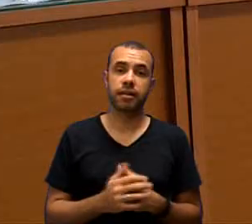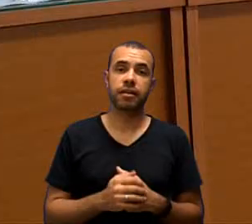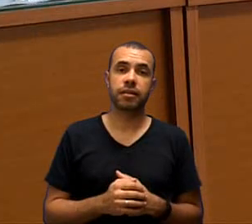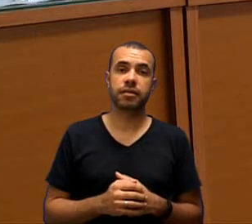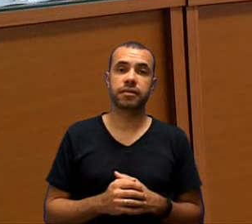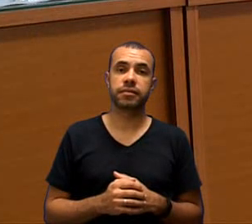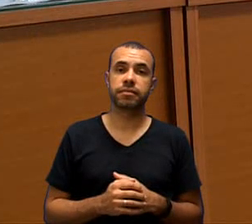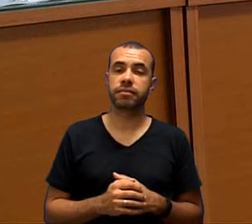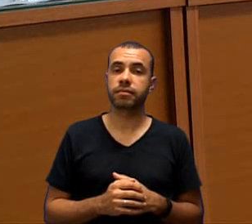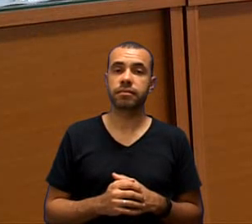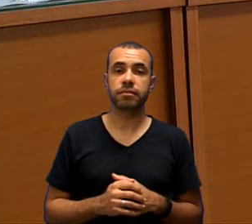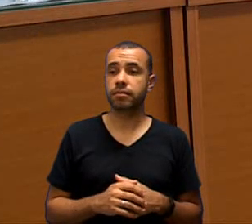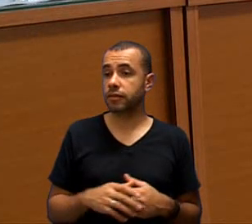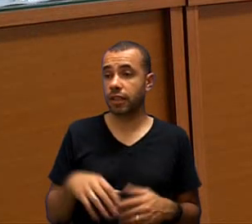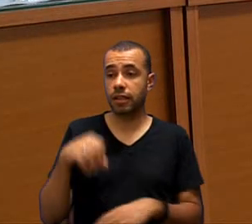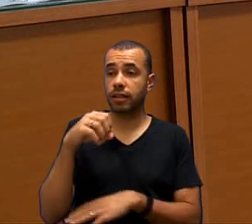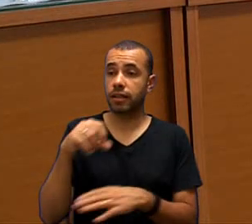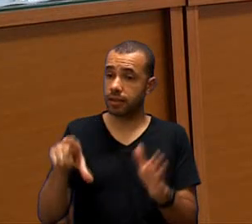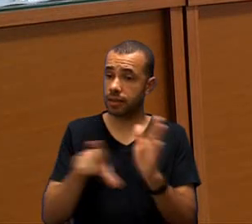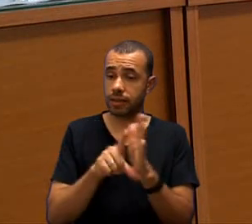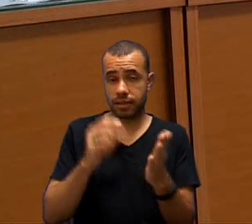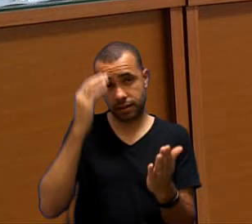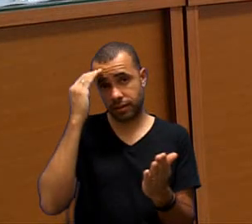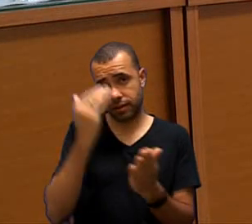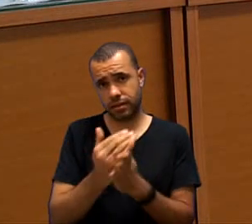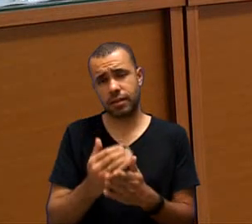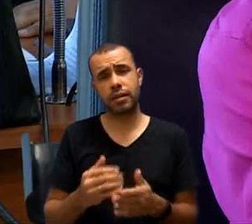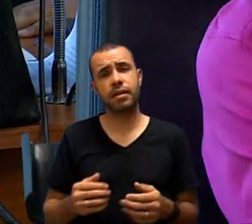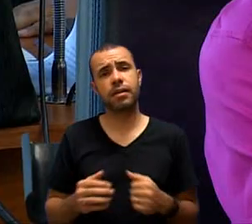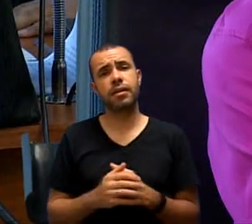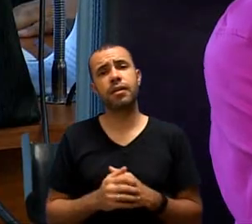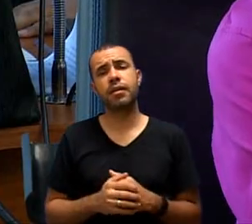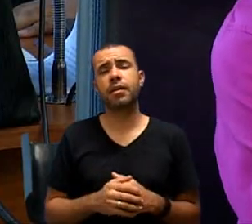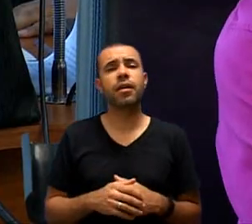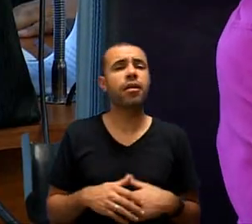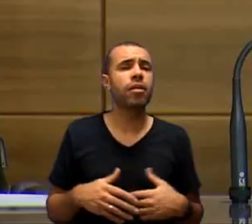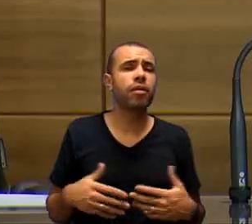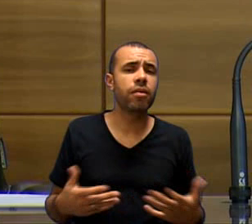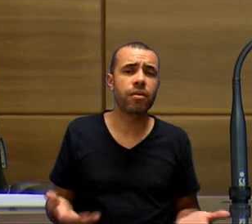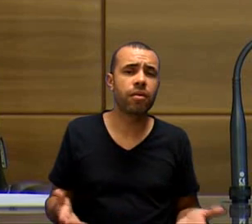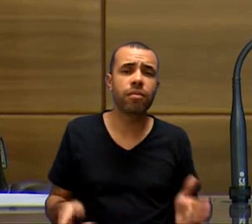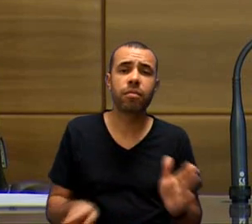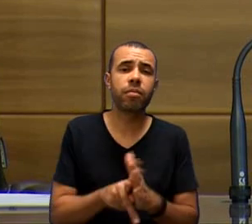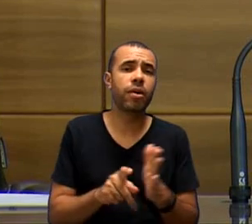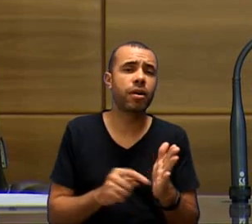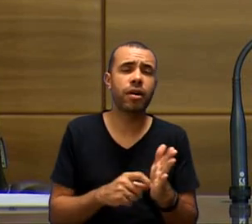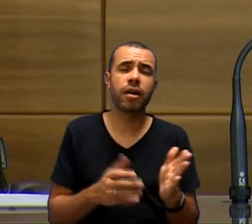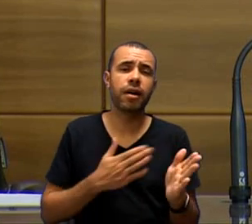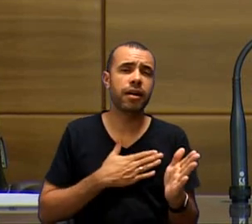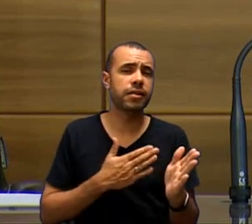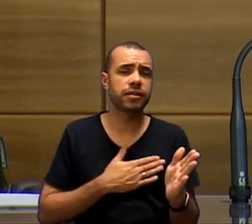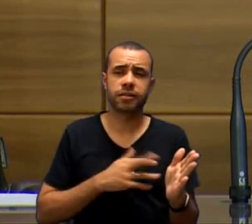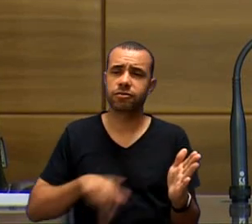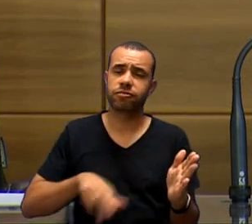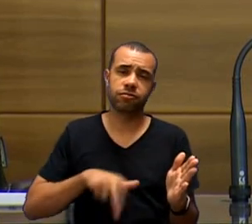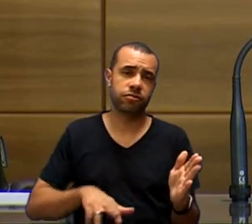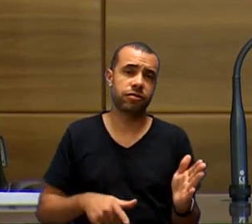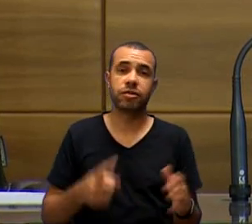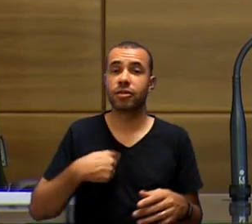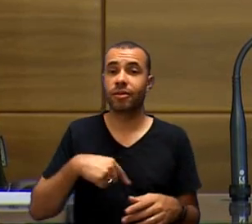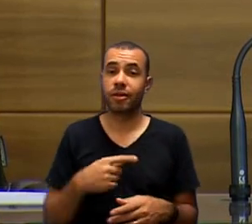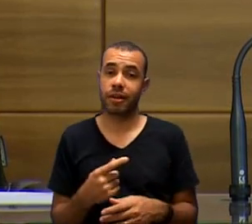nenhuma ideia de não se cumprir a lei, será feito de acordo. Os projetos não são nossos. Nós vamos garantir